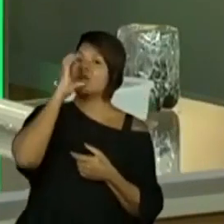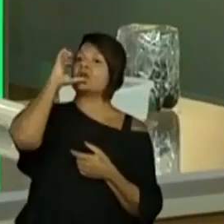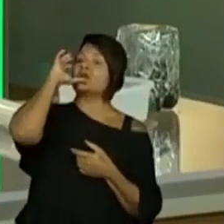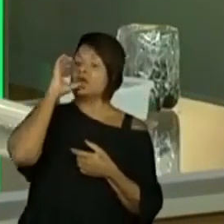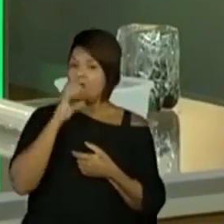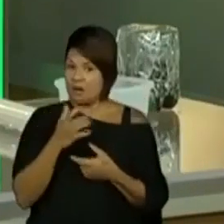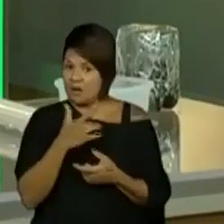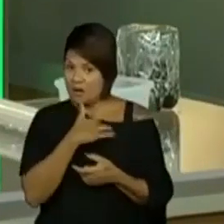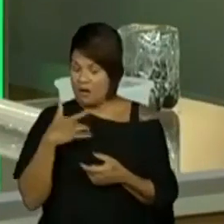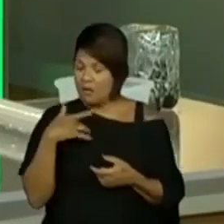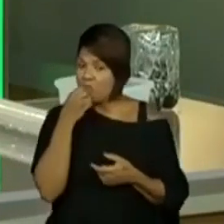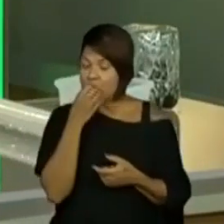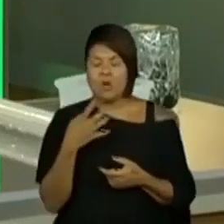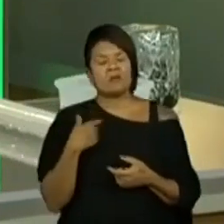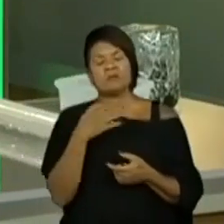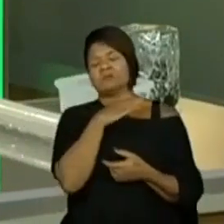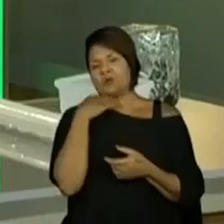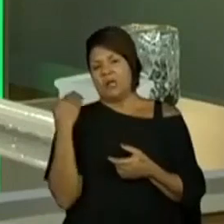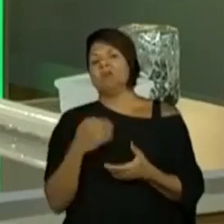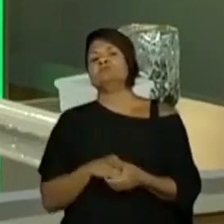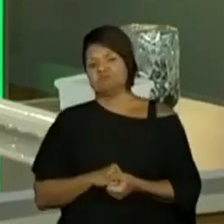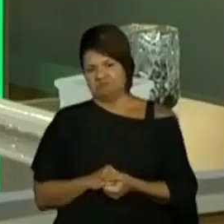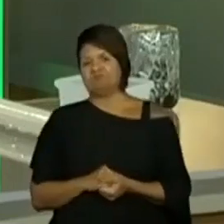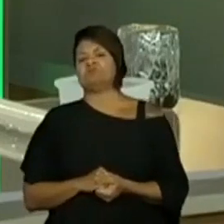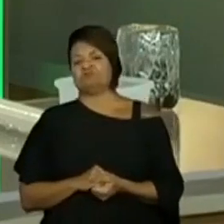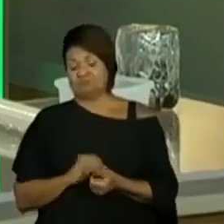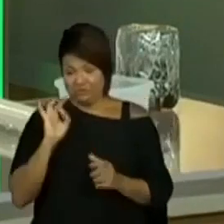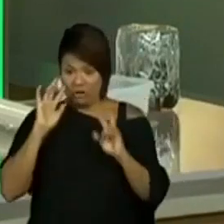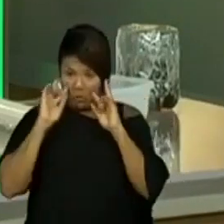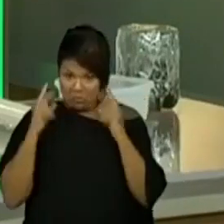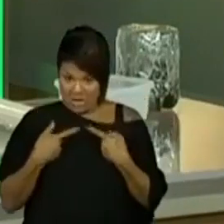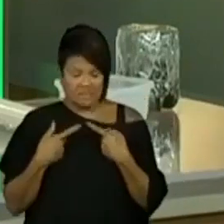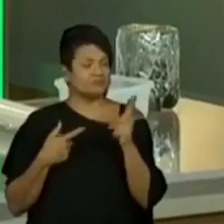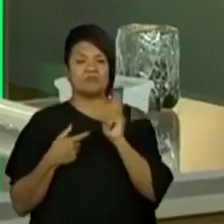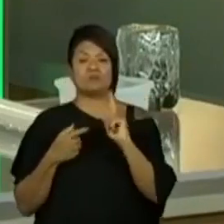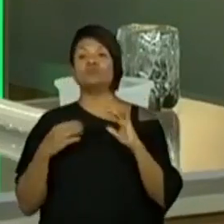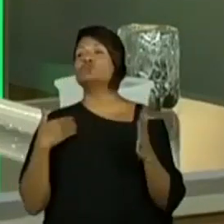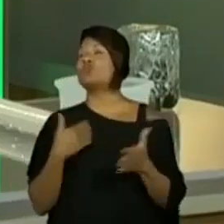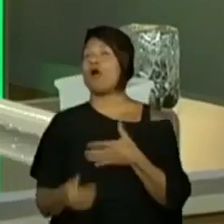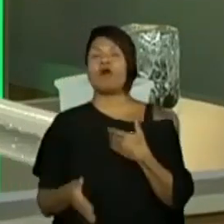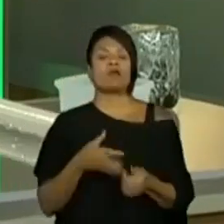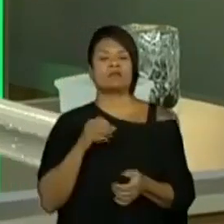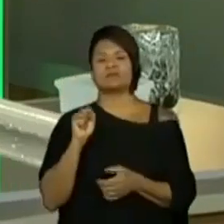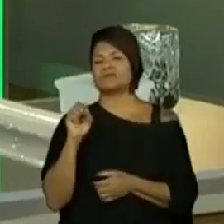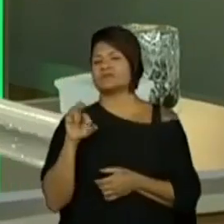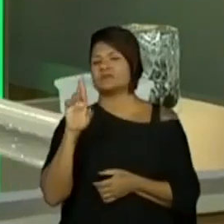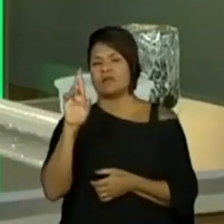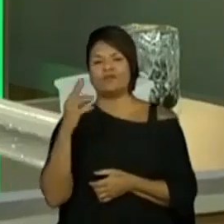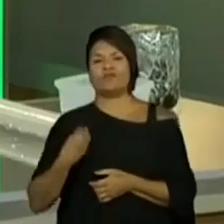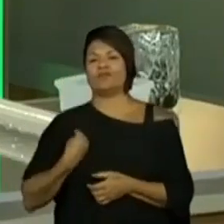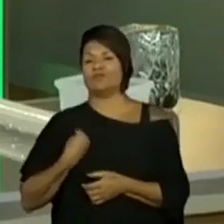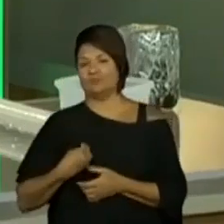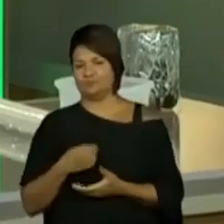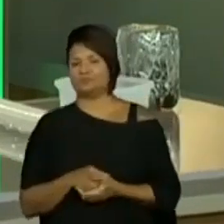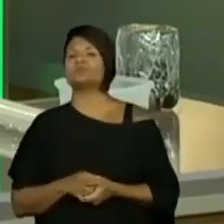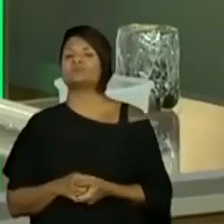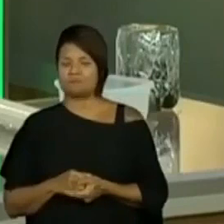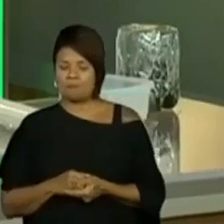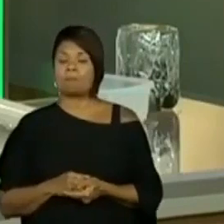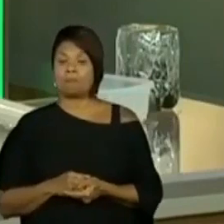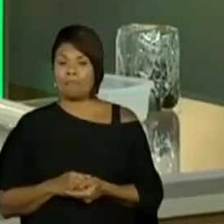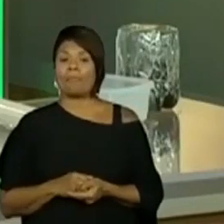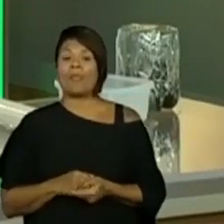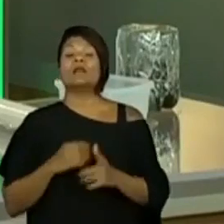Não só a nossa espécie, né? Todos os outros seres vivos que nós temos no planeta, não é?